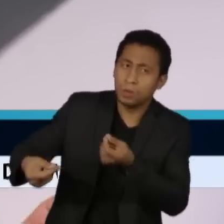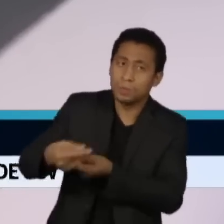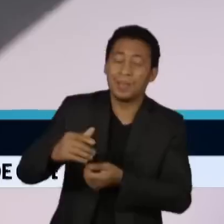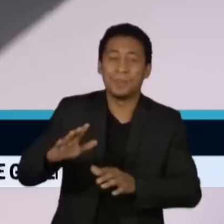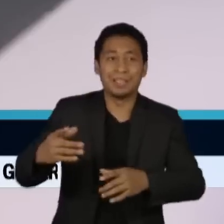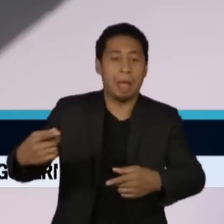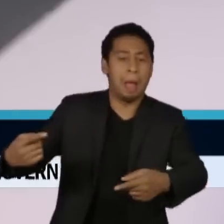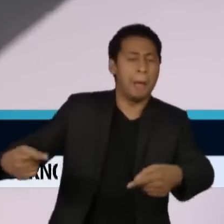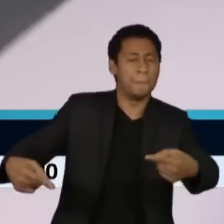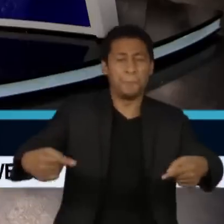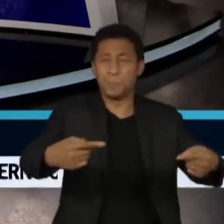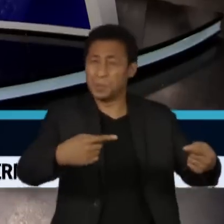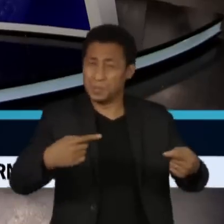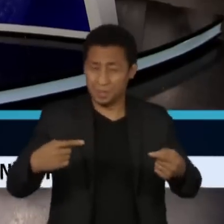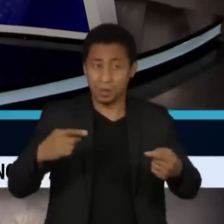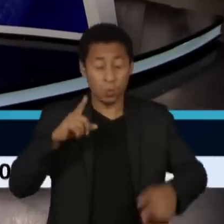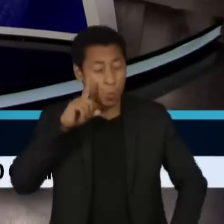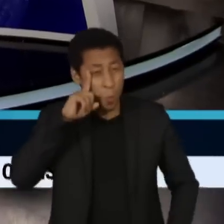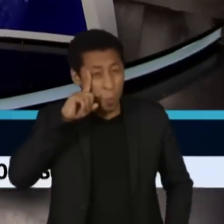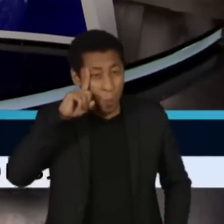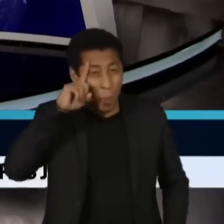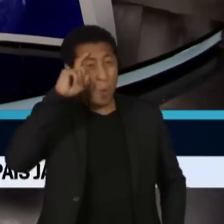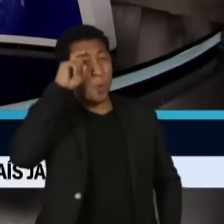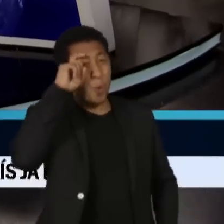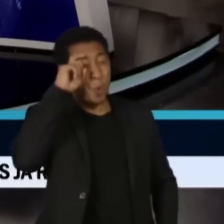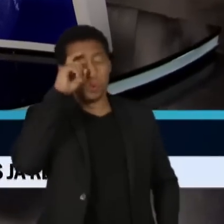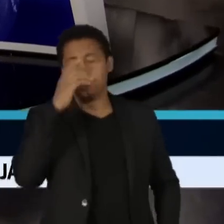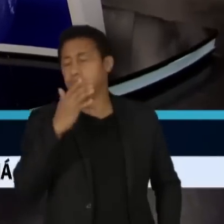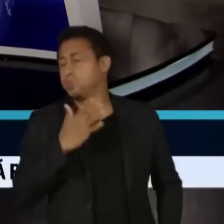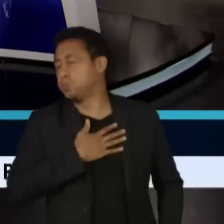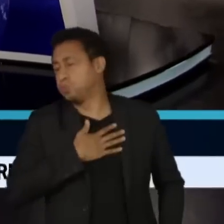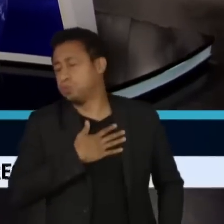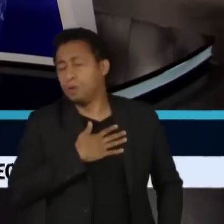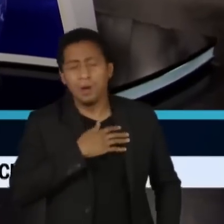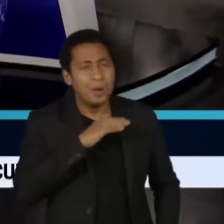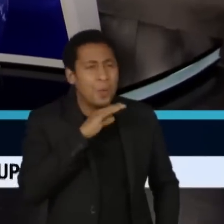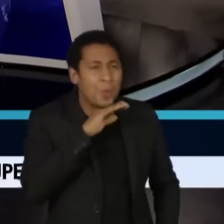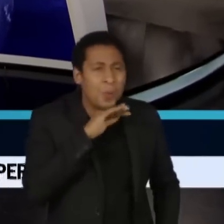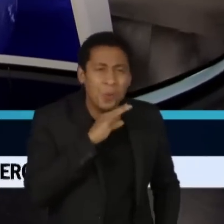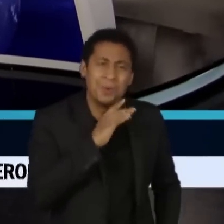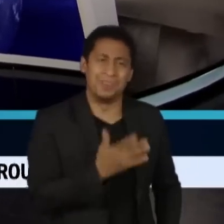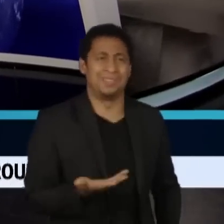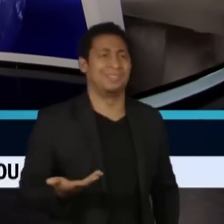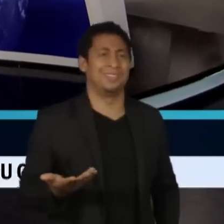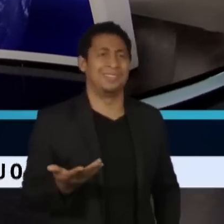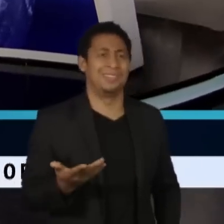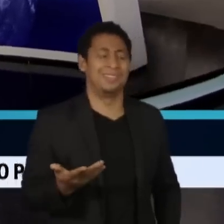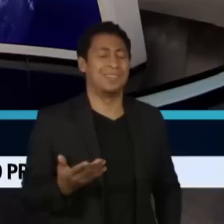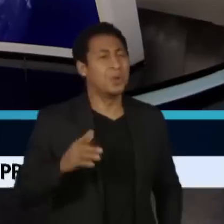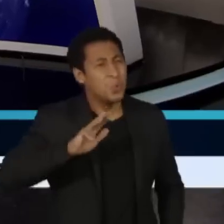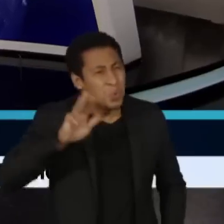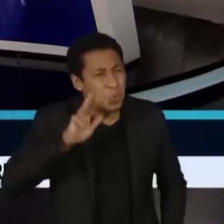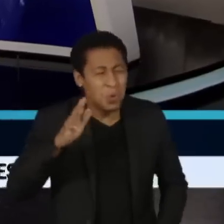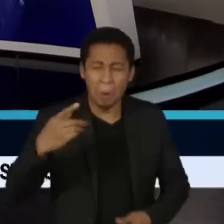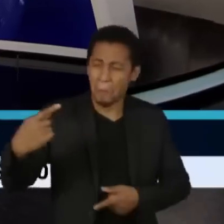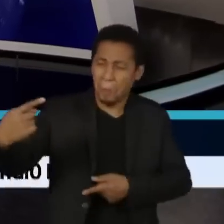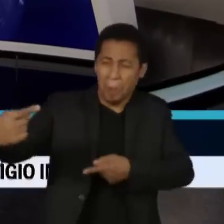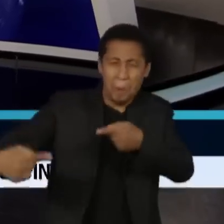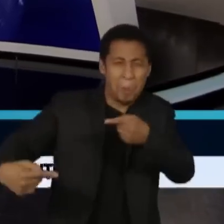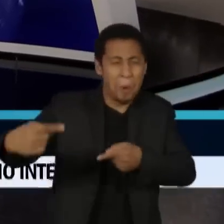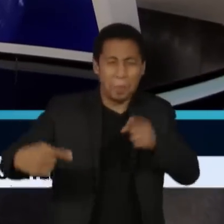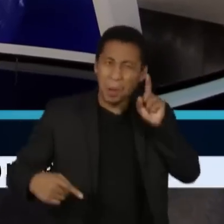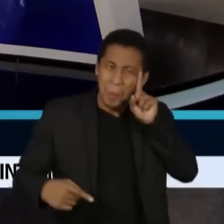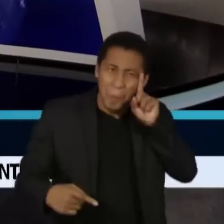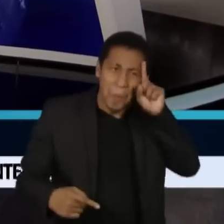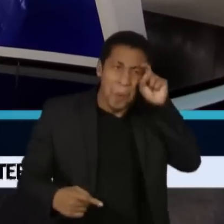para mim é o grande é o momento muito ruim do governo do Lula que não serve para nada só para uma